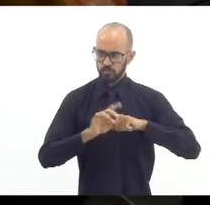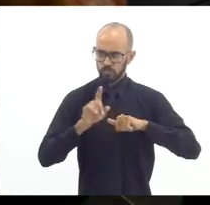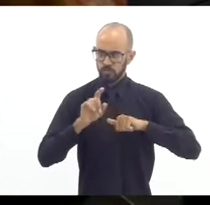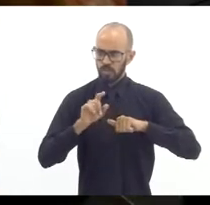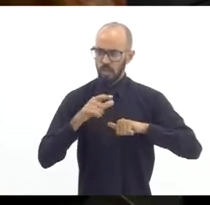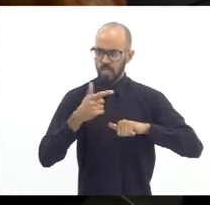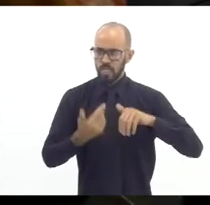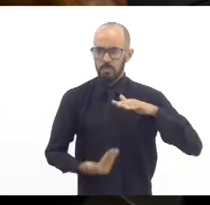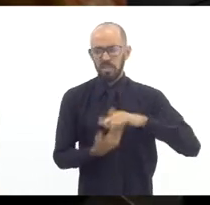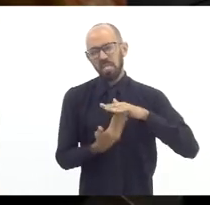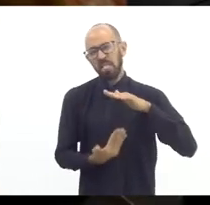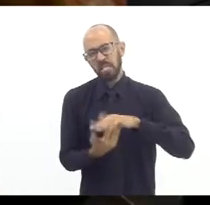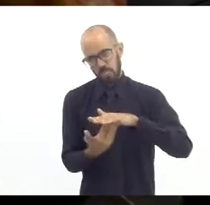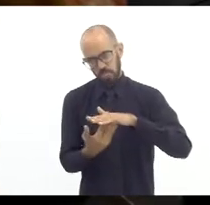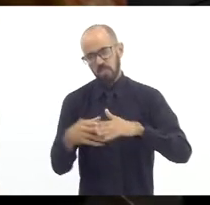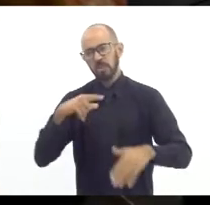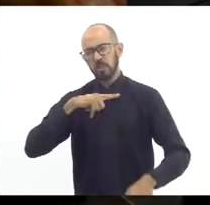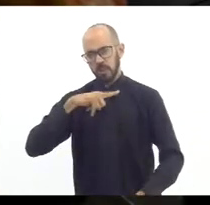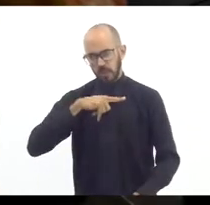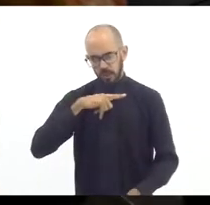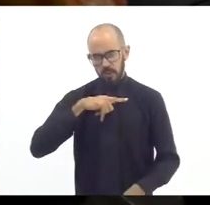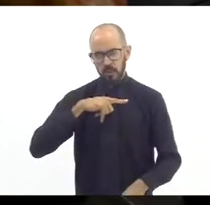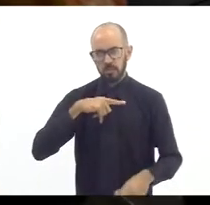limitado, que hoje,